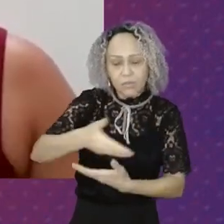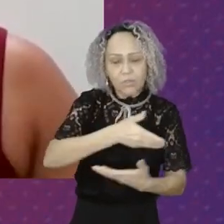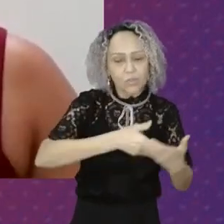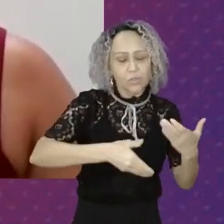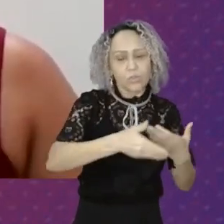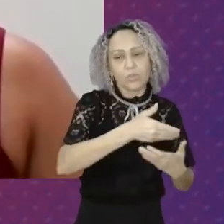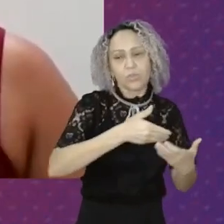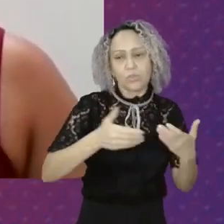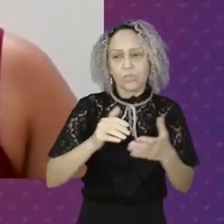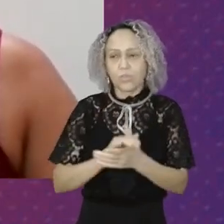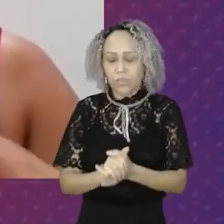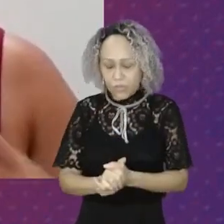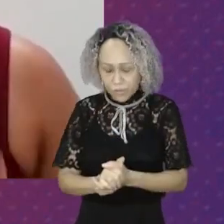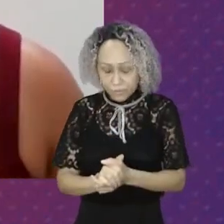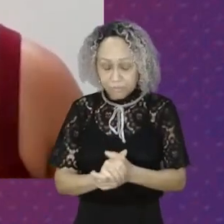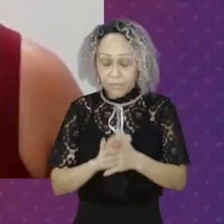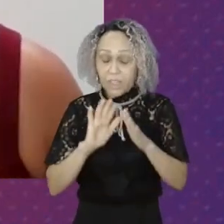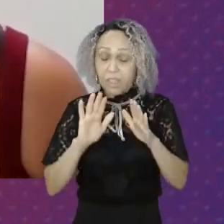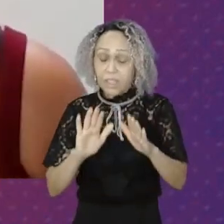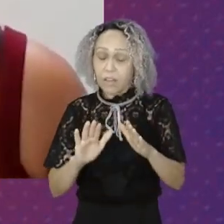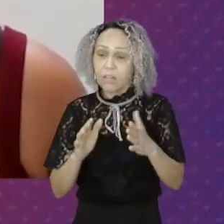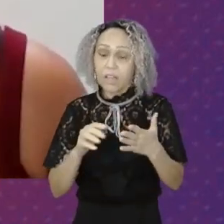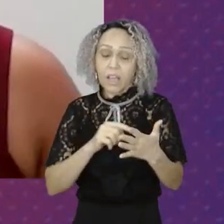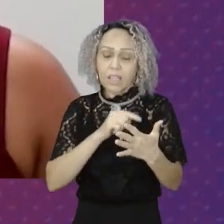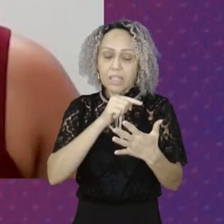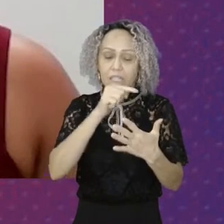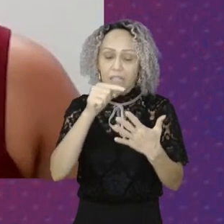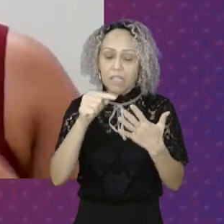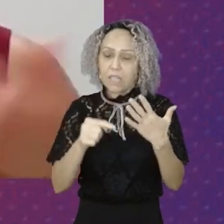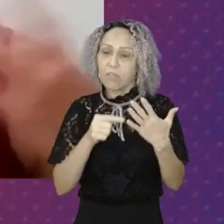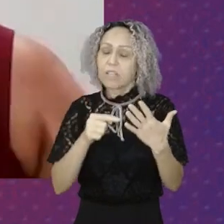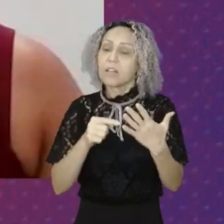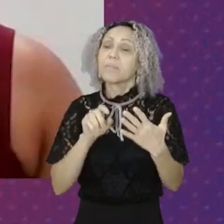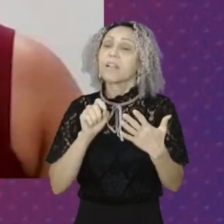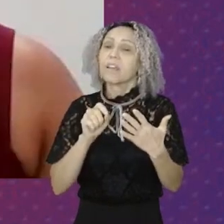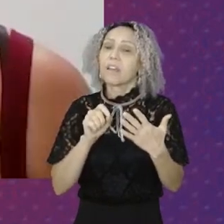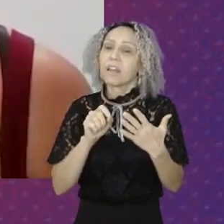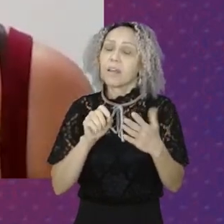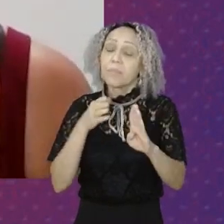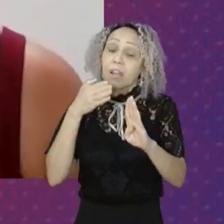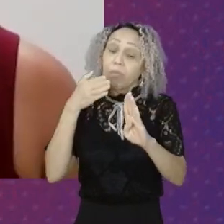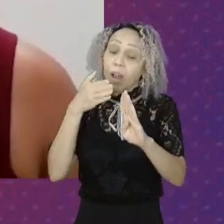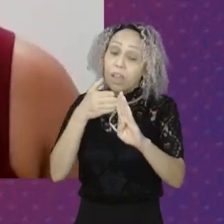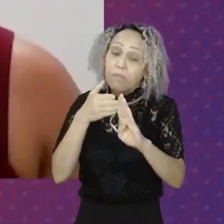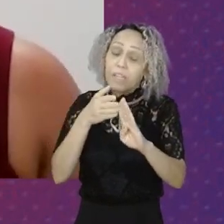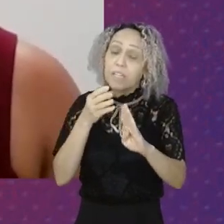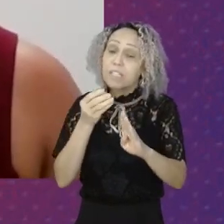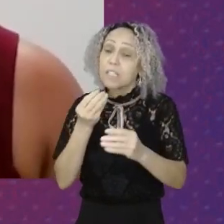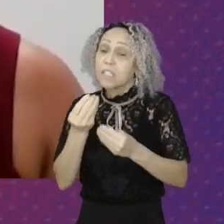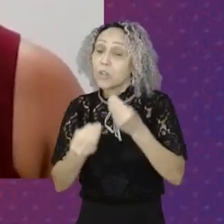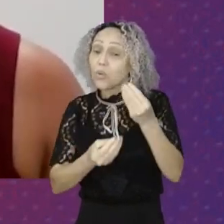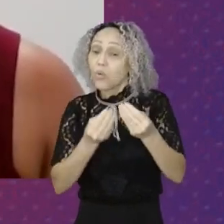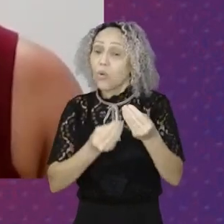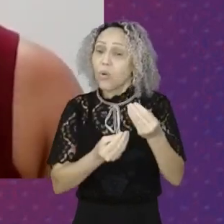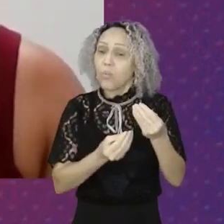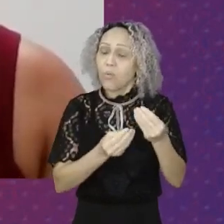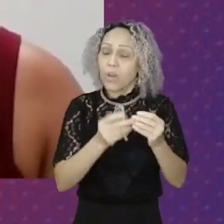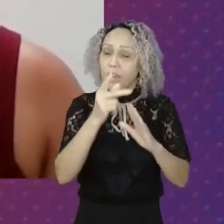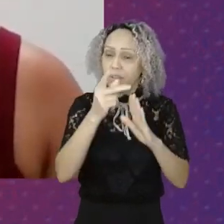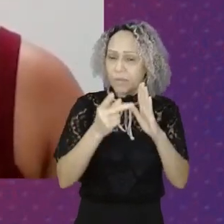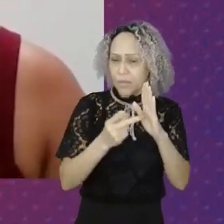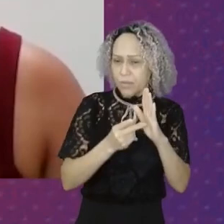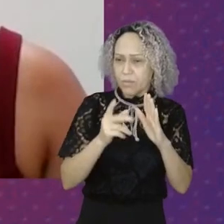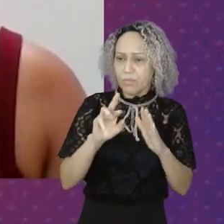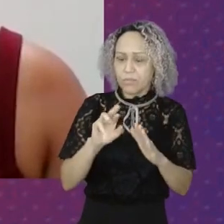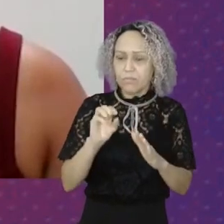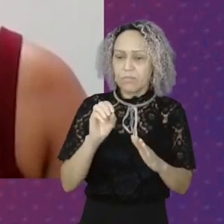da atuação que o programa vai ter a partir dessa retomada. Eu vou aqui nessa nossa aula focar em especial no primeiro eixo,